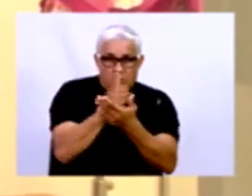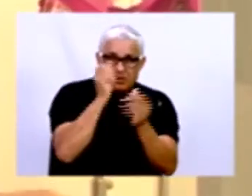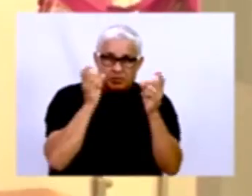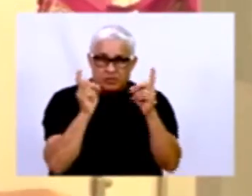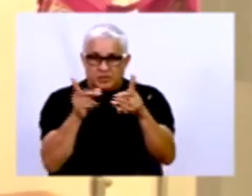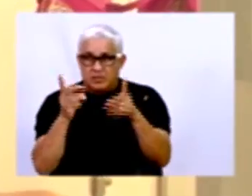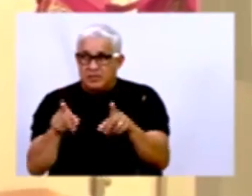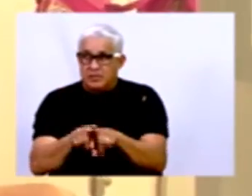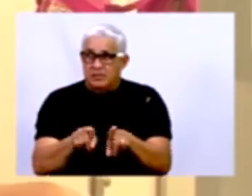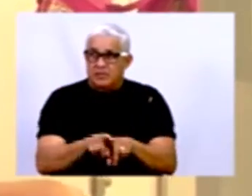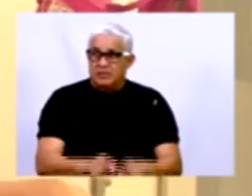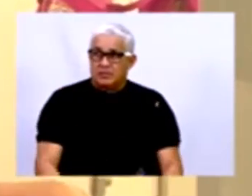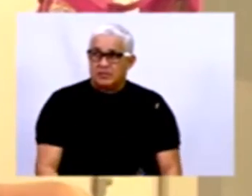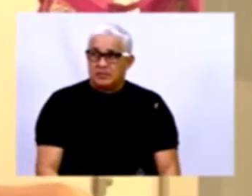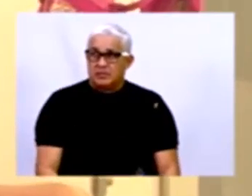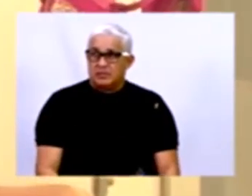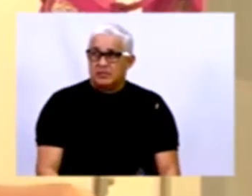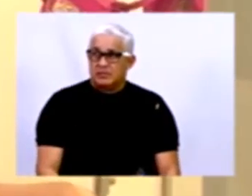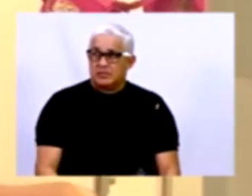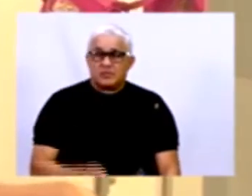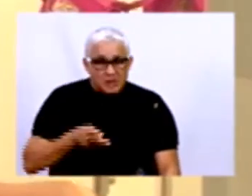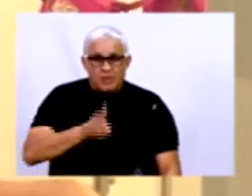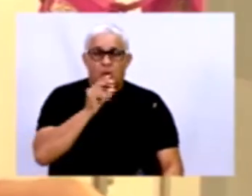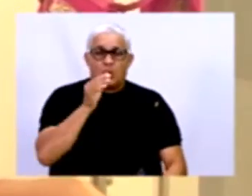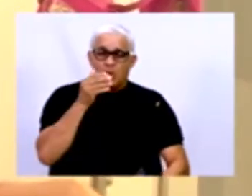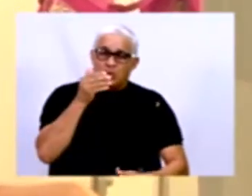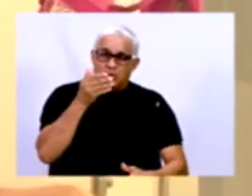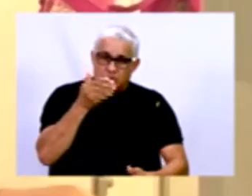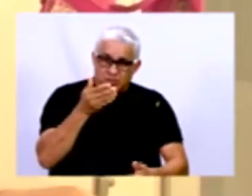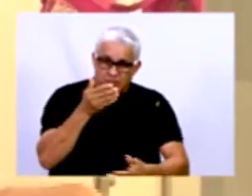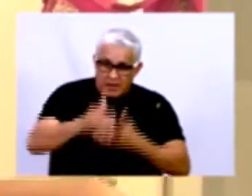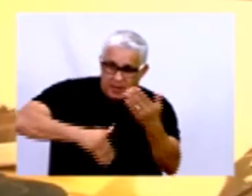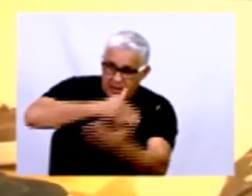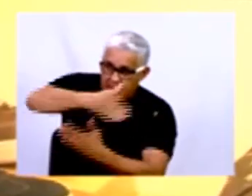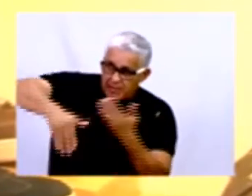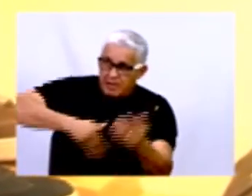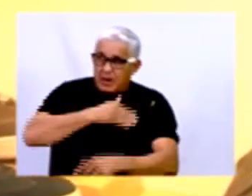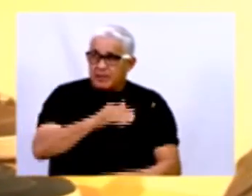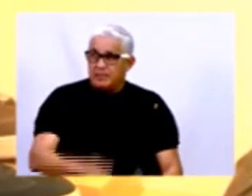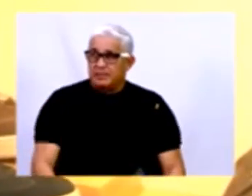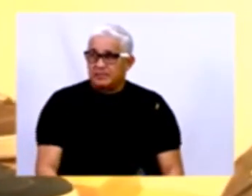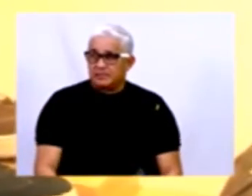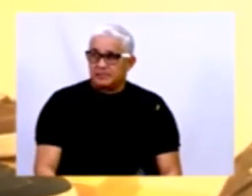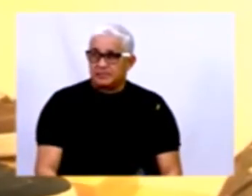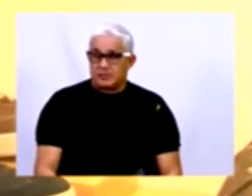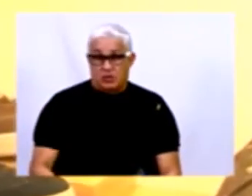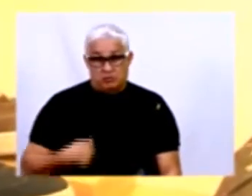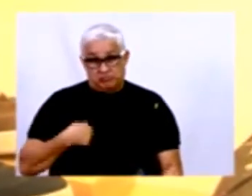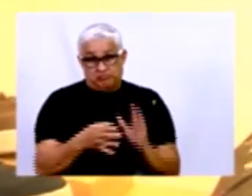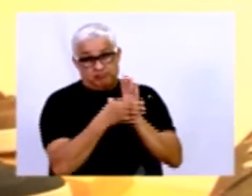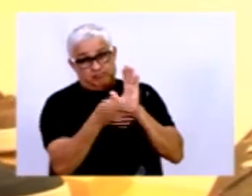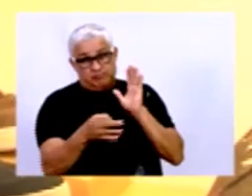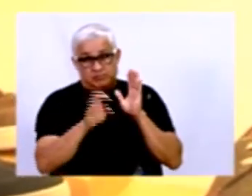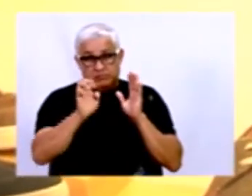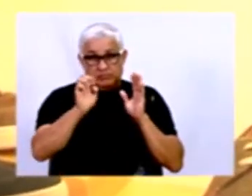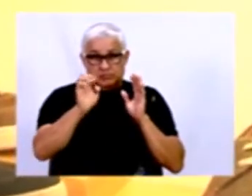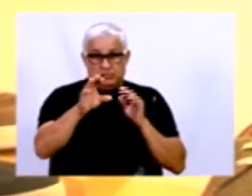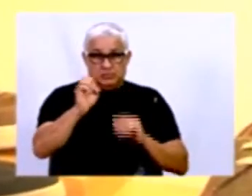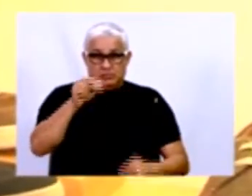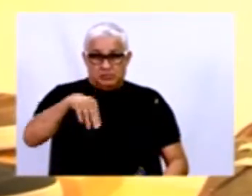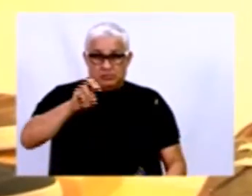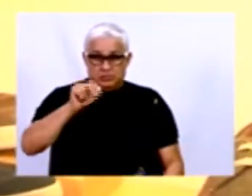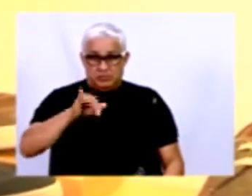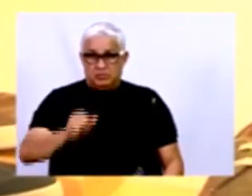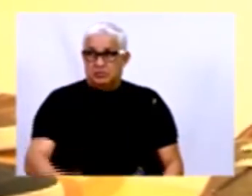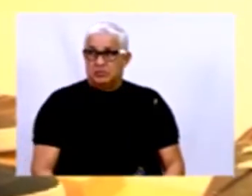fica sempre cíclico, virando uma roda, né? Bem, ao meu ver, a economia depende do